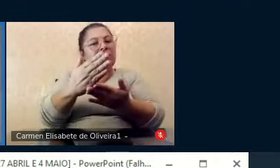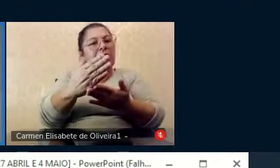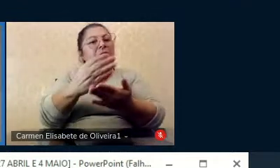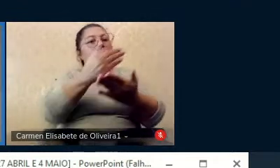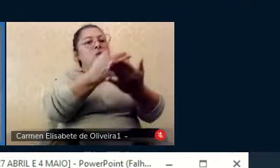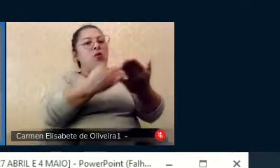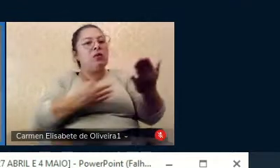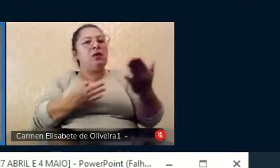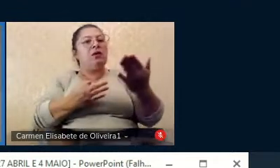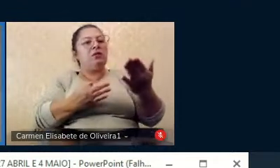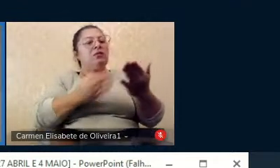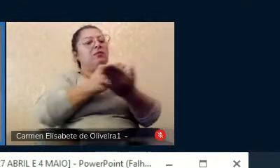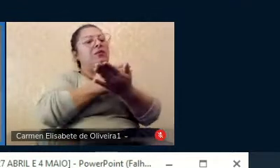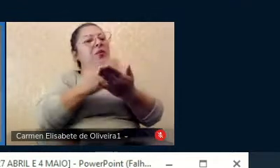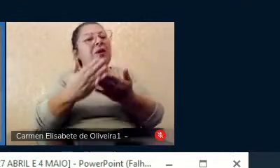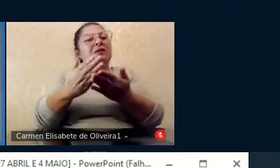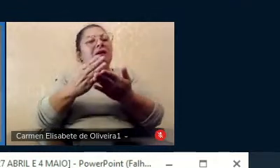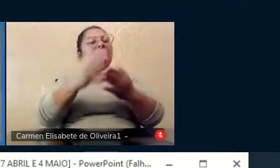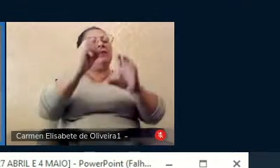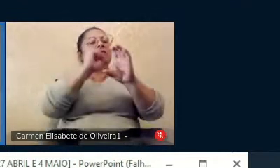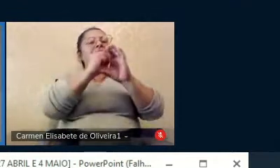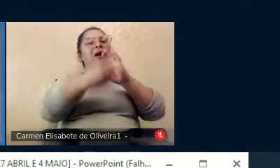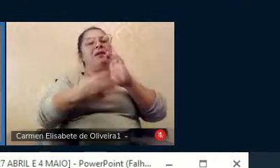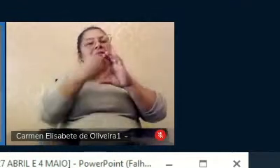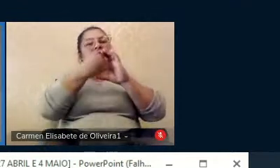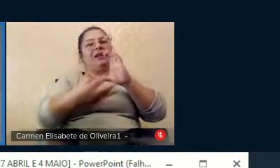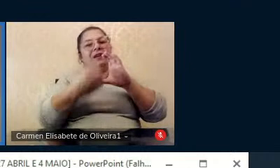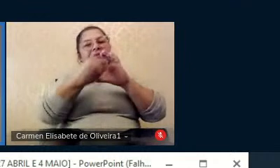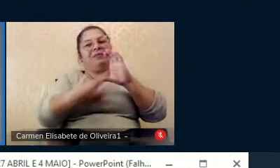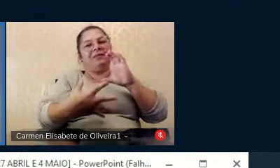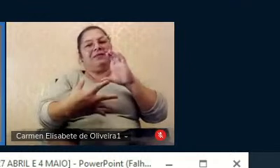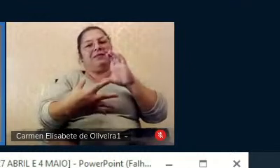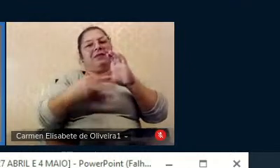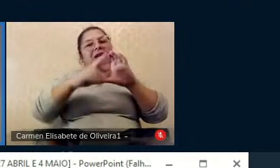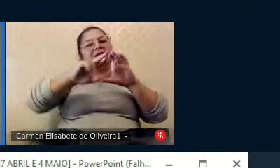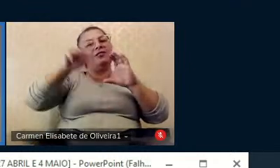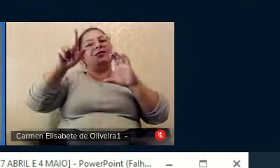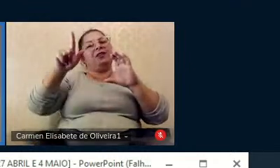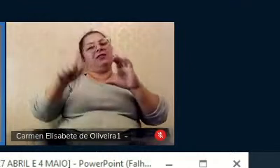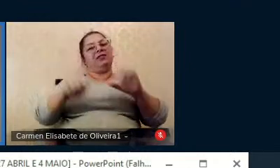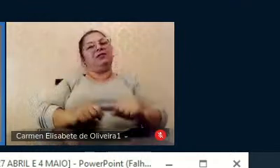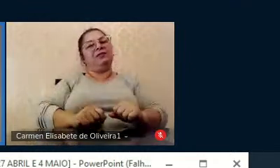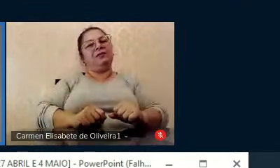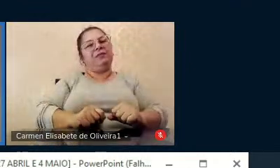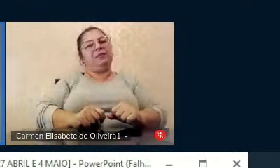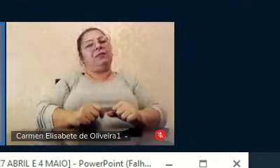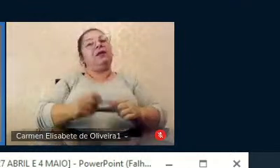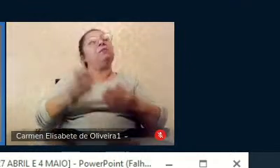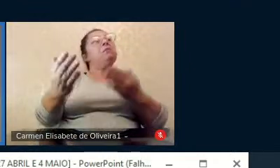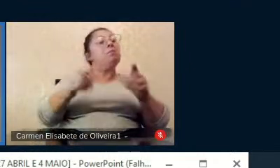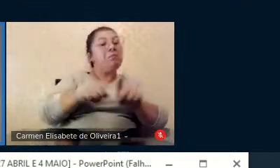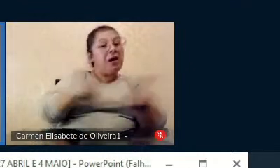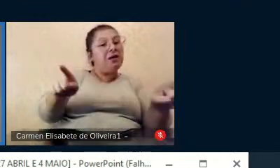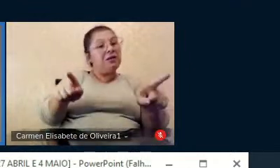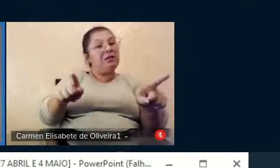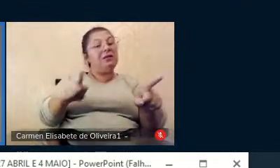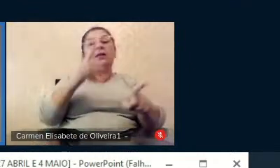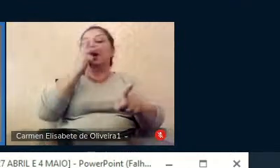texto passou a ter uma característica própria, uma linguagem diferenciada, e nem assim deixou de ser